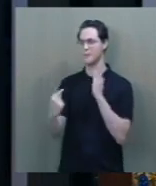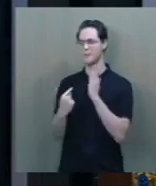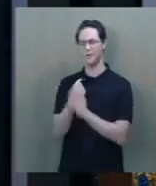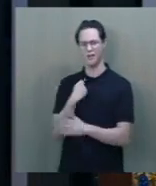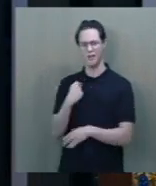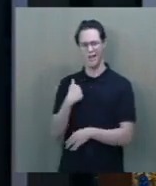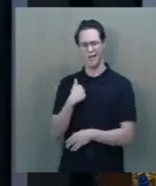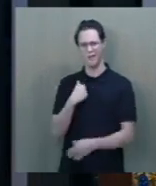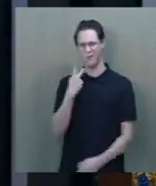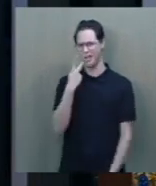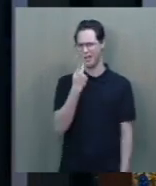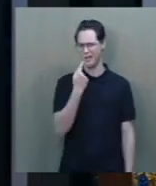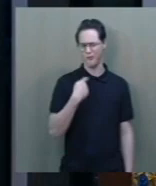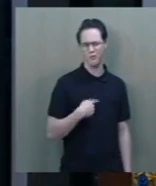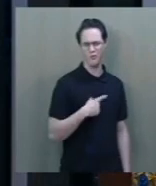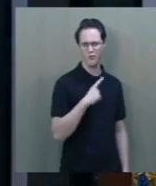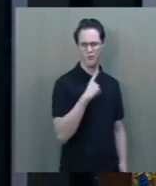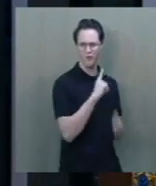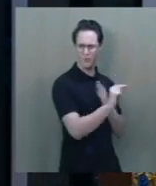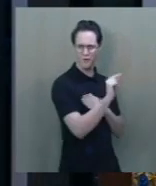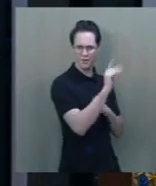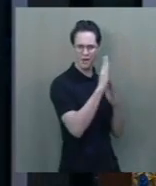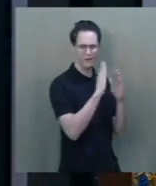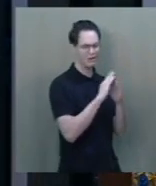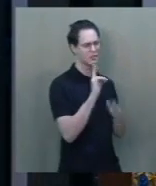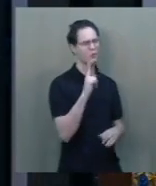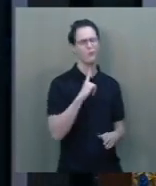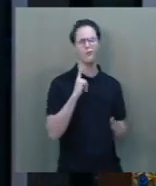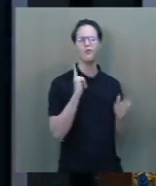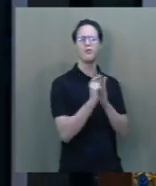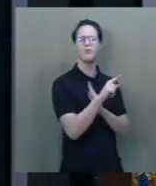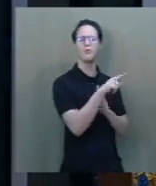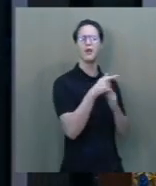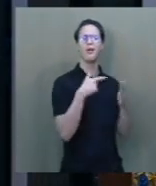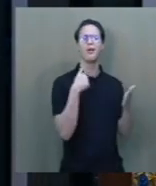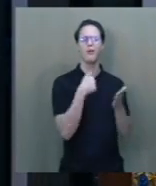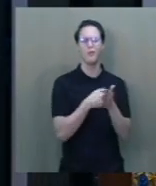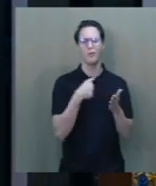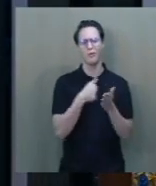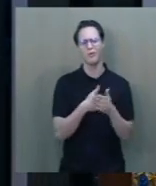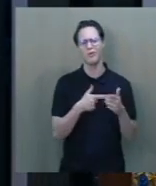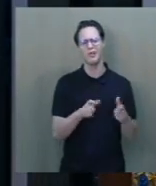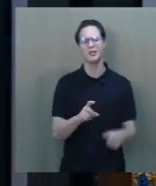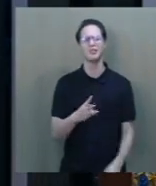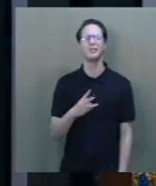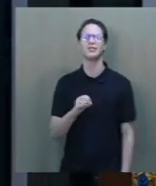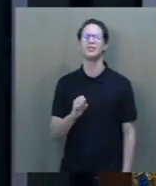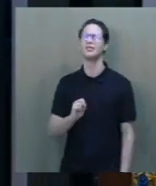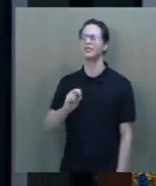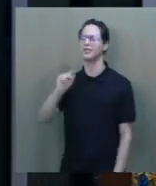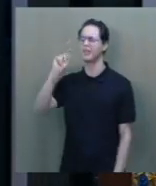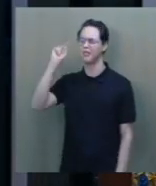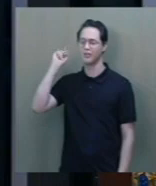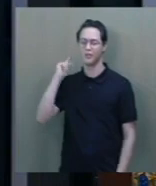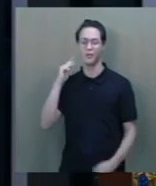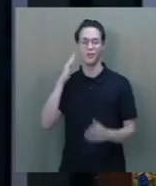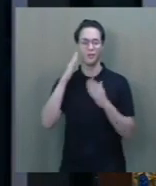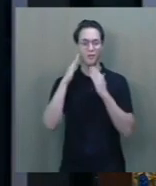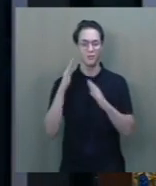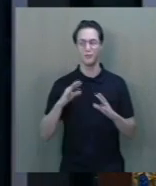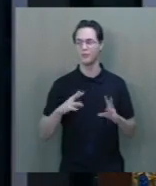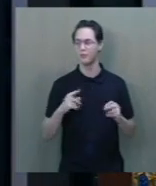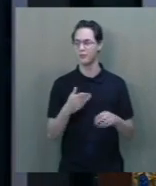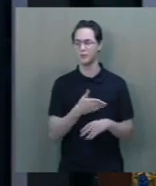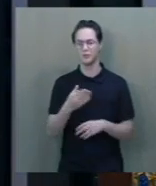digam que fui para casa. Fui para as lutas que me encontraram há mais de 30 anos. Muito obrigada pela